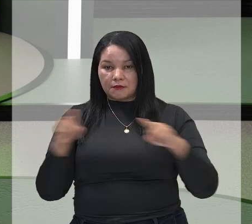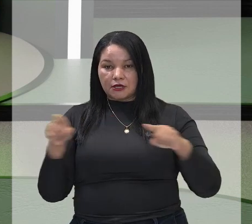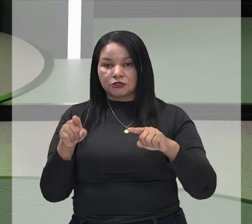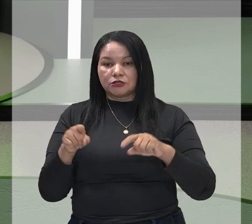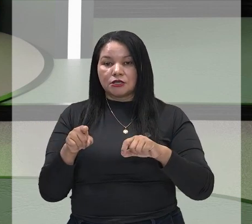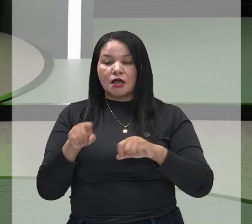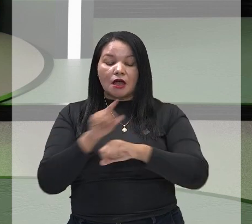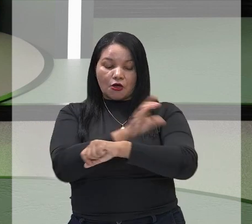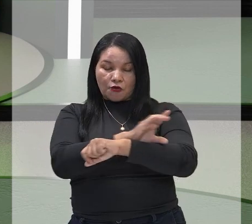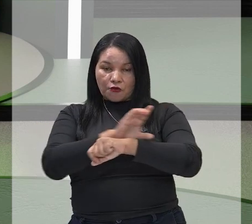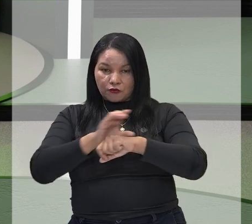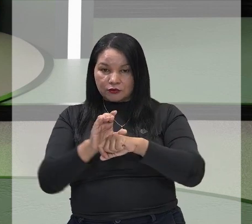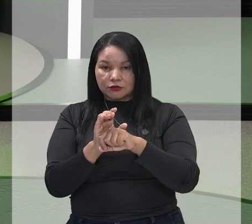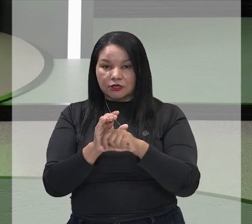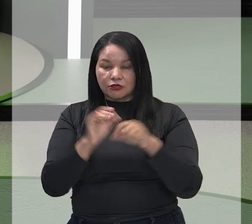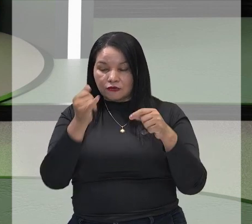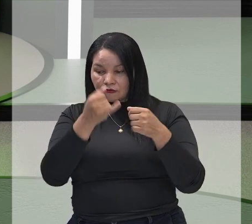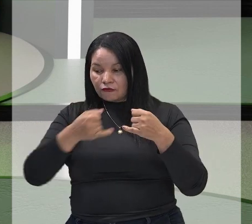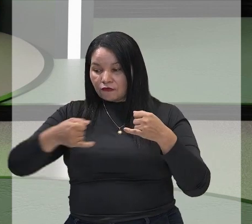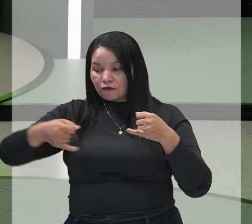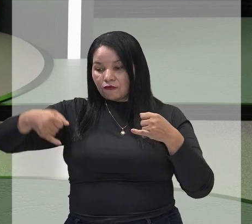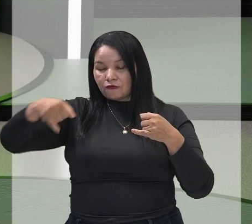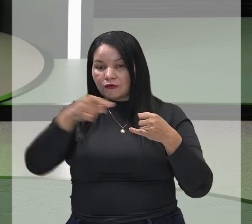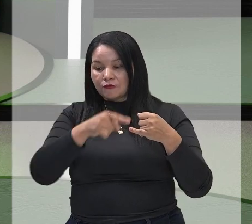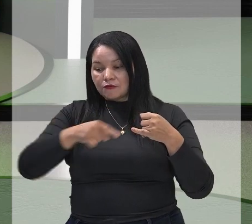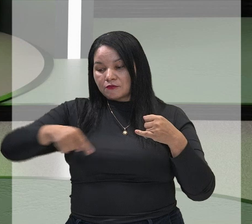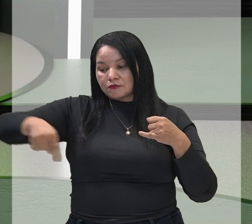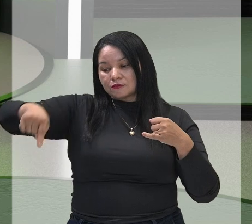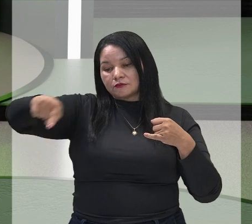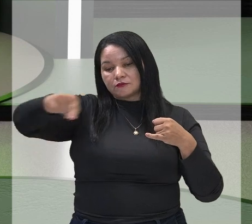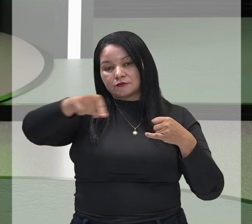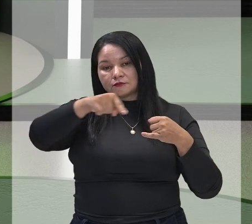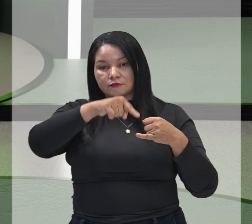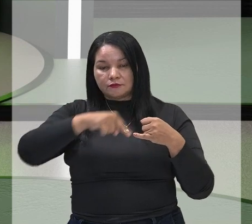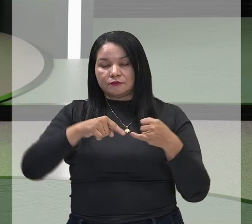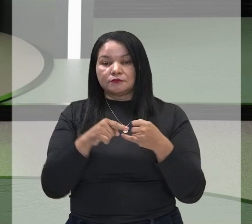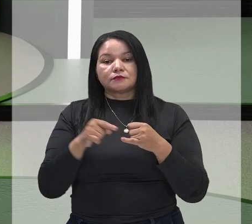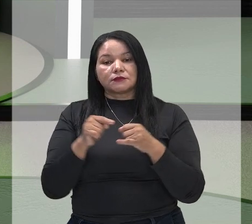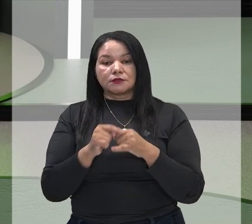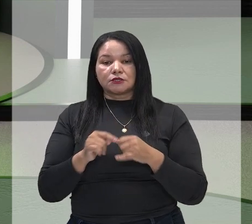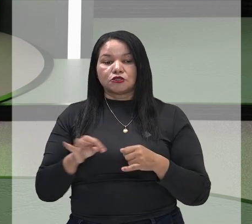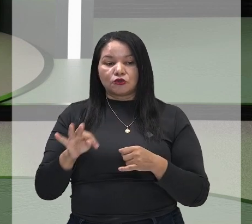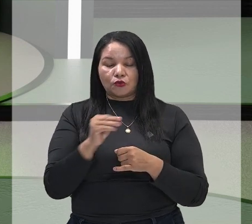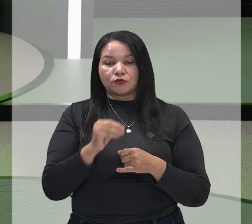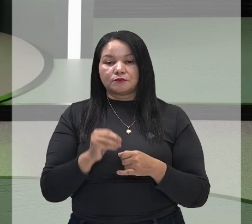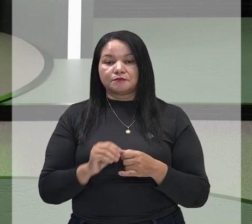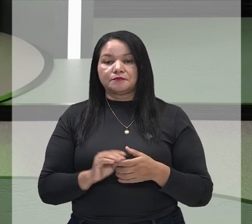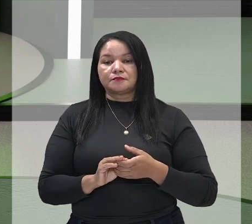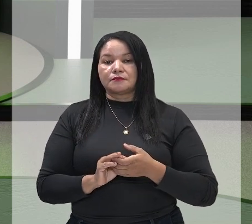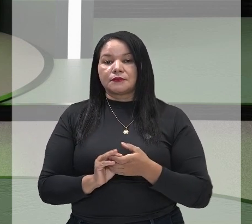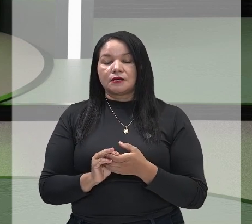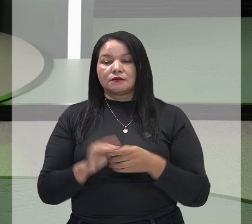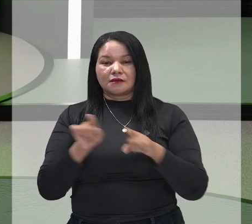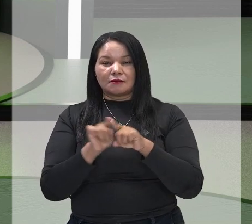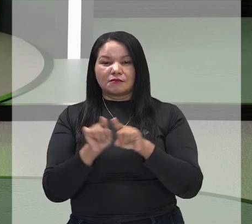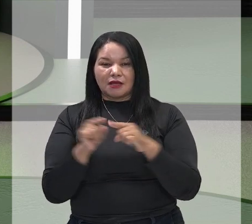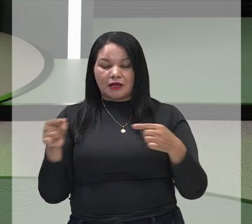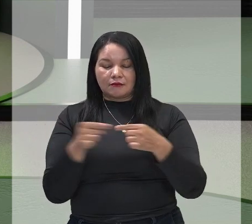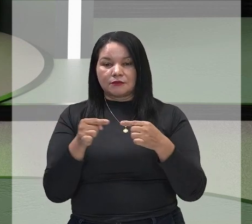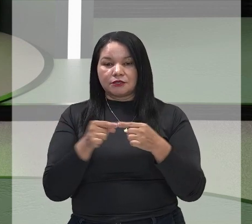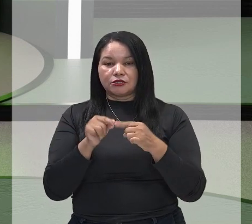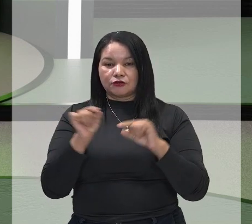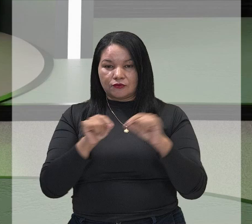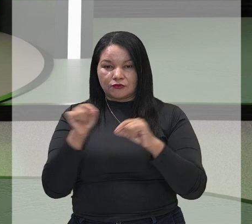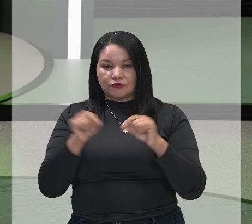será igual em todo o circuito. Nesse tipo de circuito, que é muito mais empregado lá nos enfeites